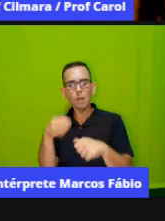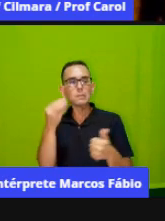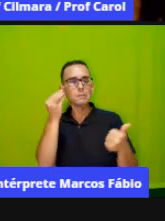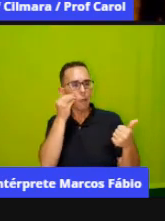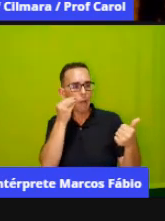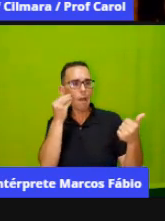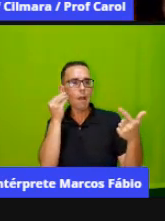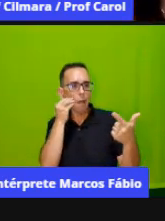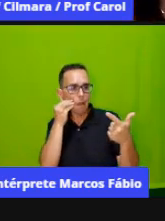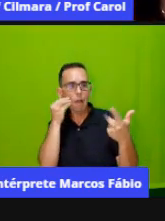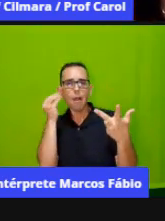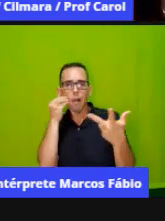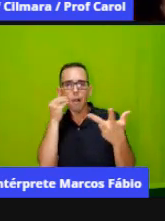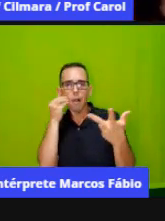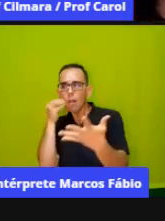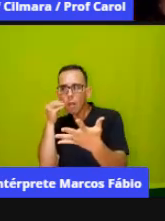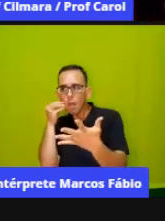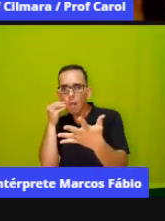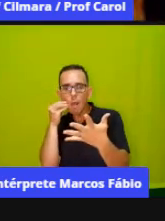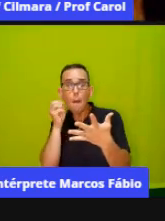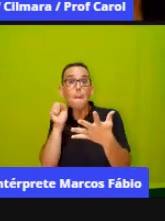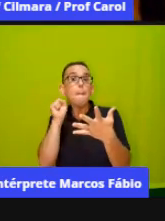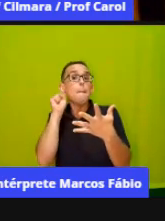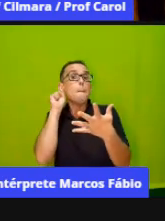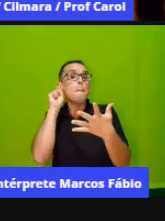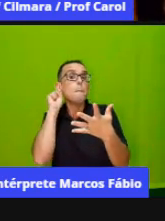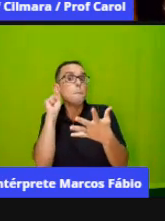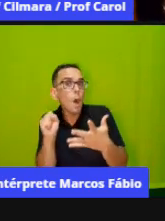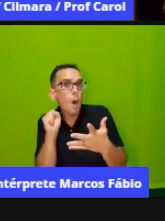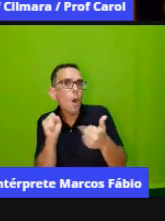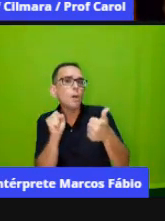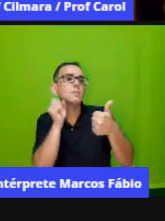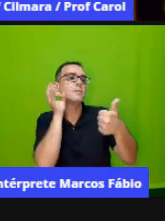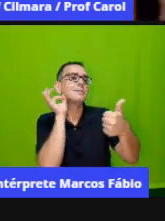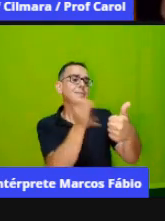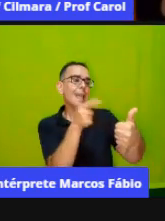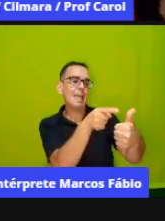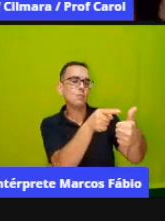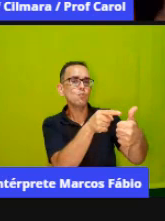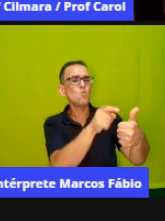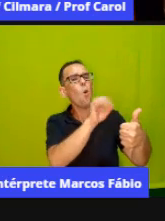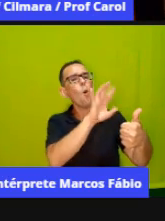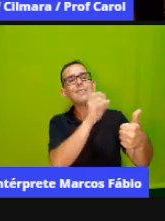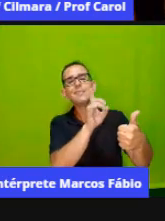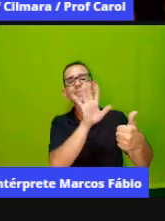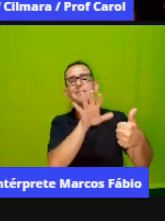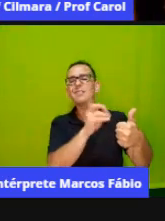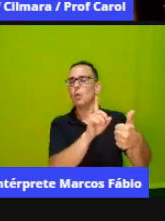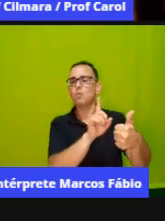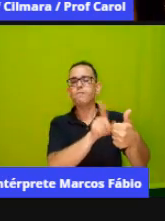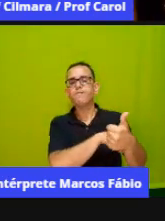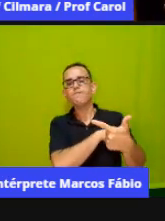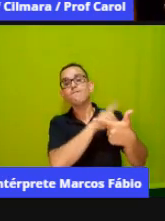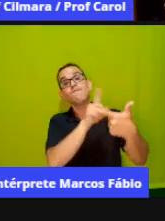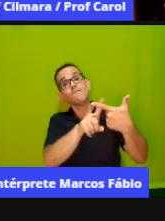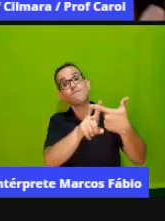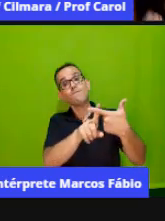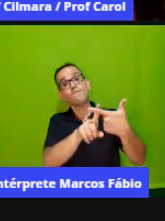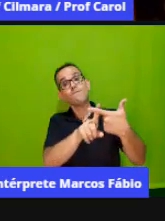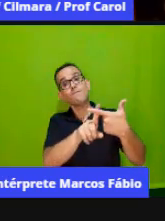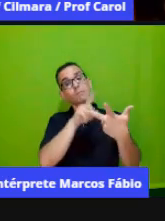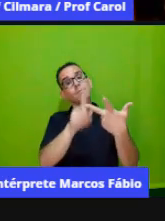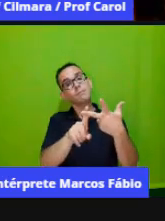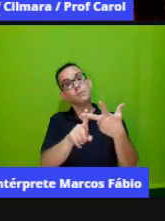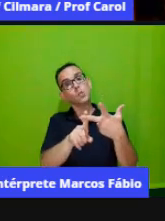pode acertar e a gente pode errar. E tem que ser o que realmente vai favorecer esse aluno, o que realmente vai vir